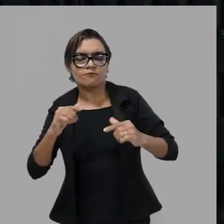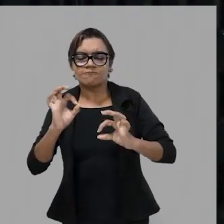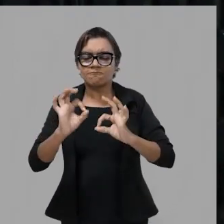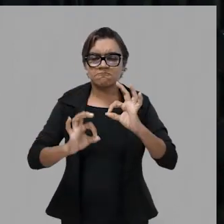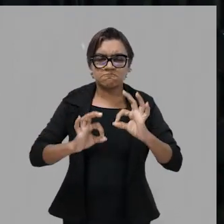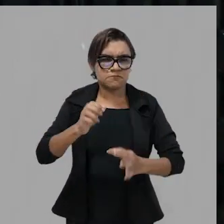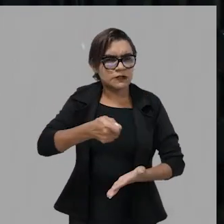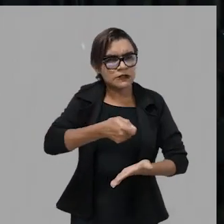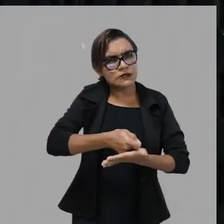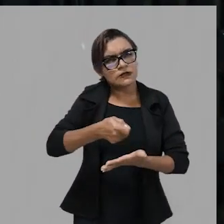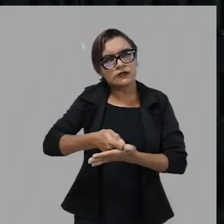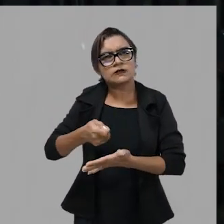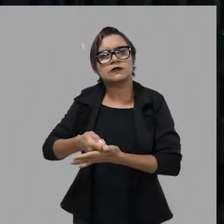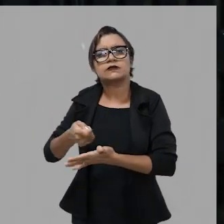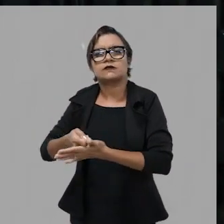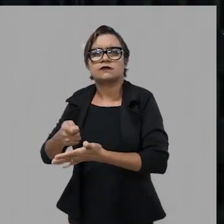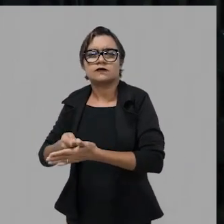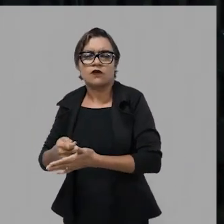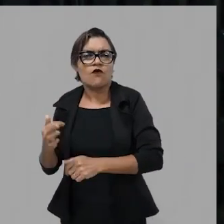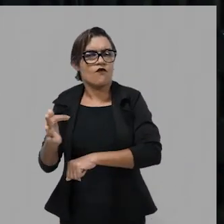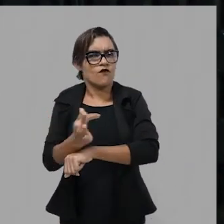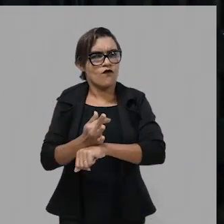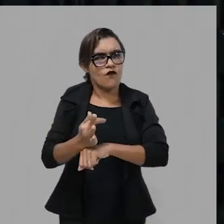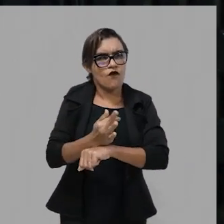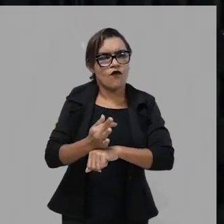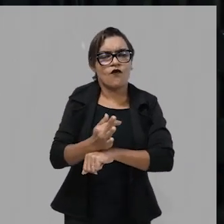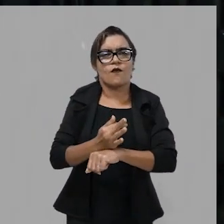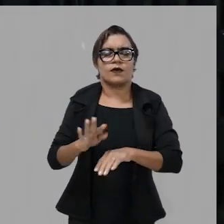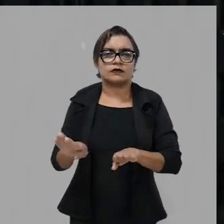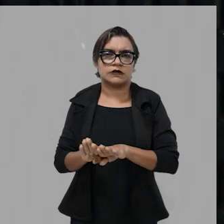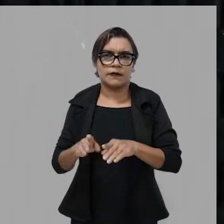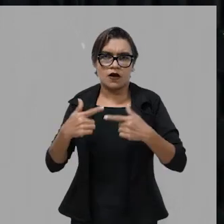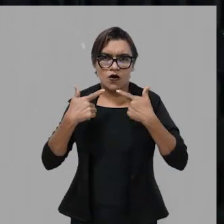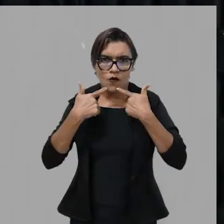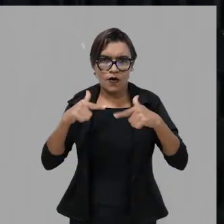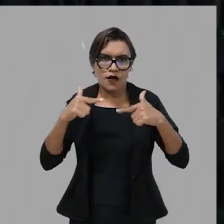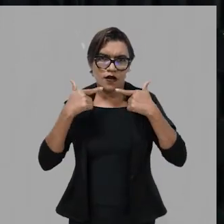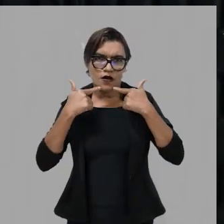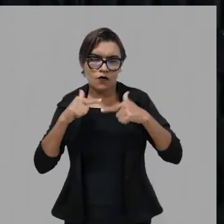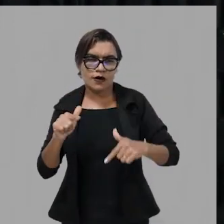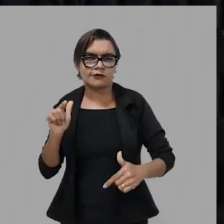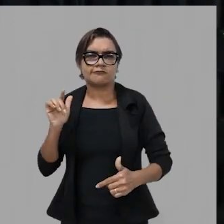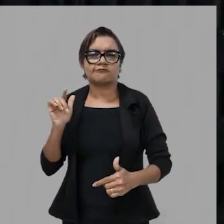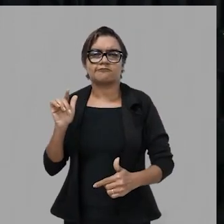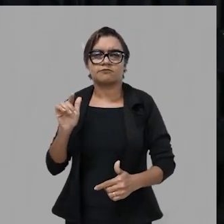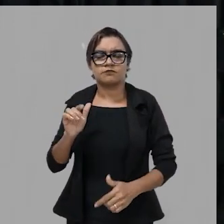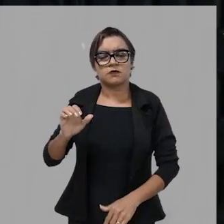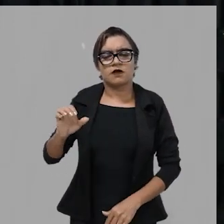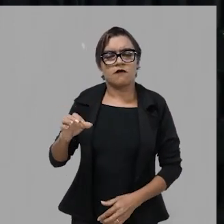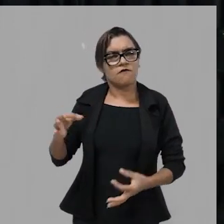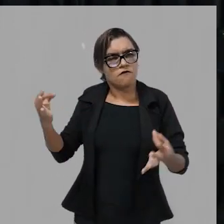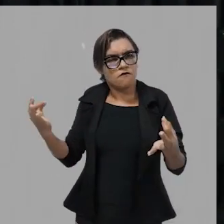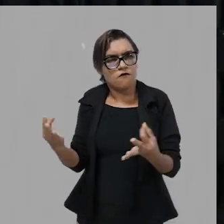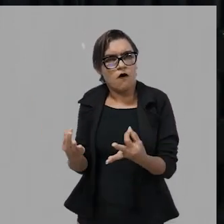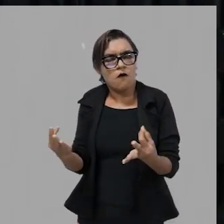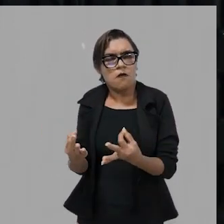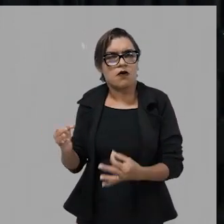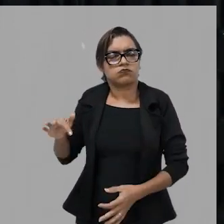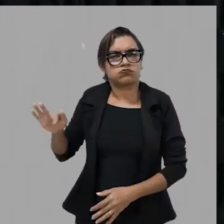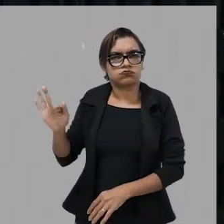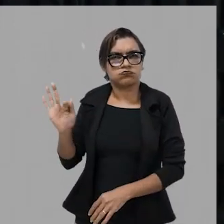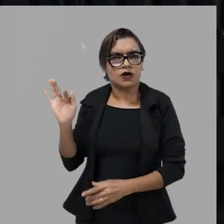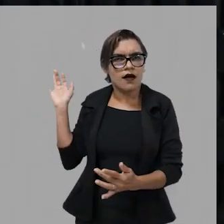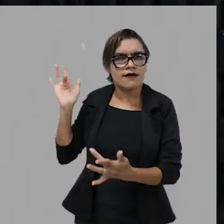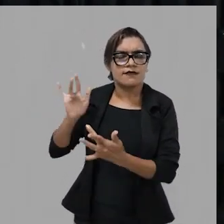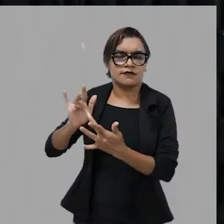rigor, né, com toda uma formalidade, com uma linguagem mais clássica, com muito cuidado. Não era feita de qualquer jeito. As